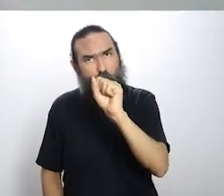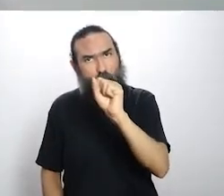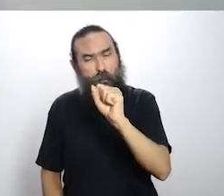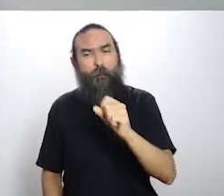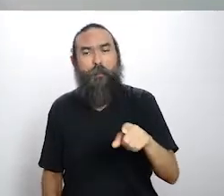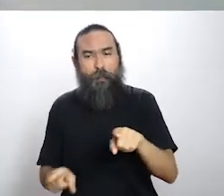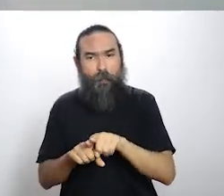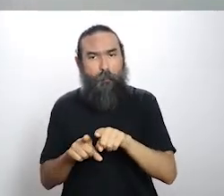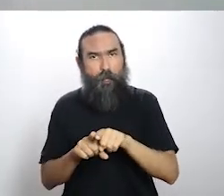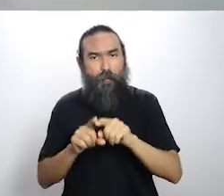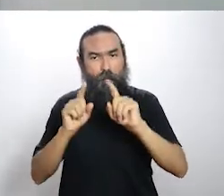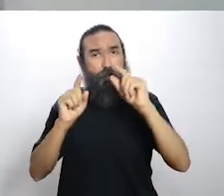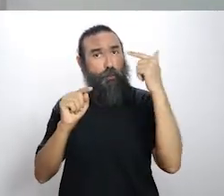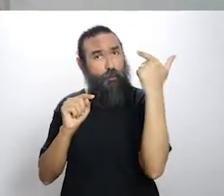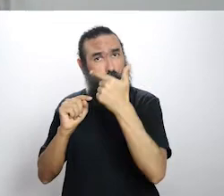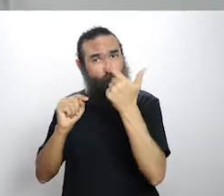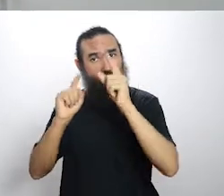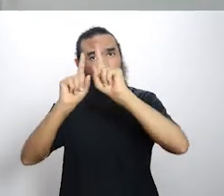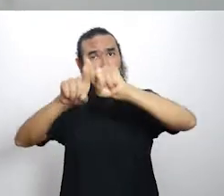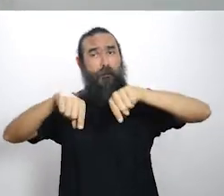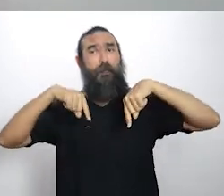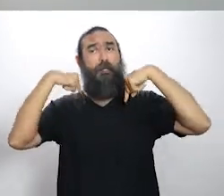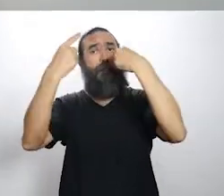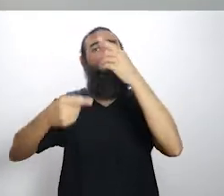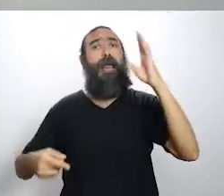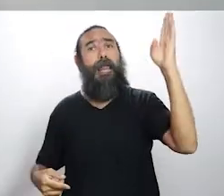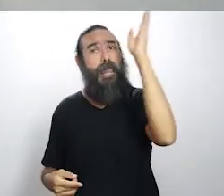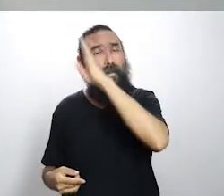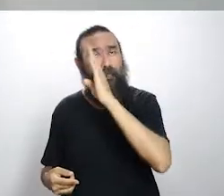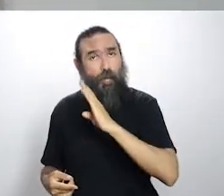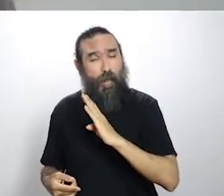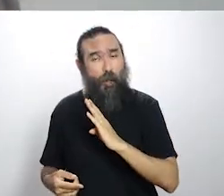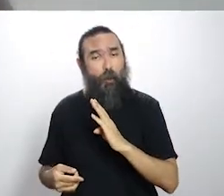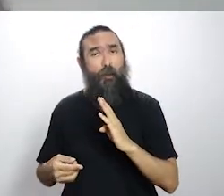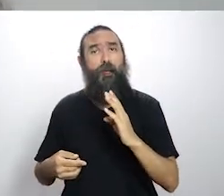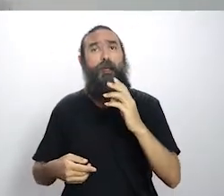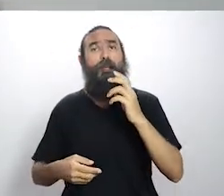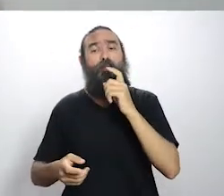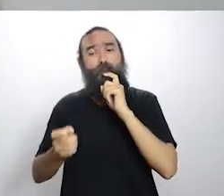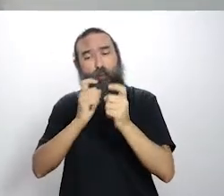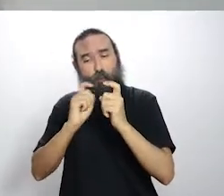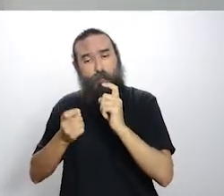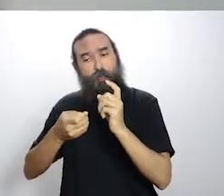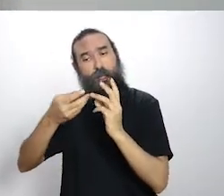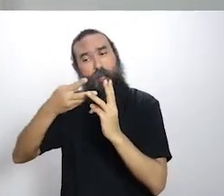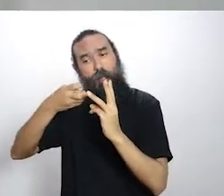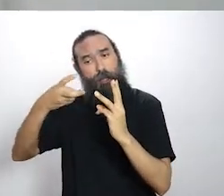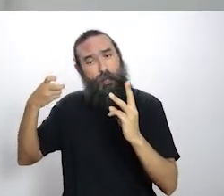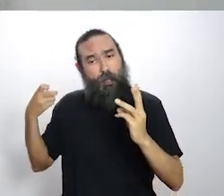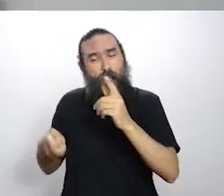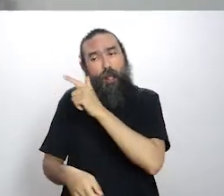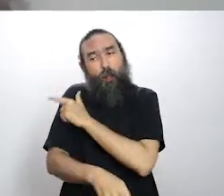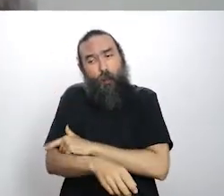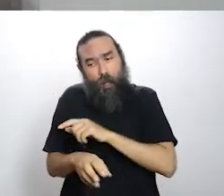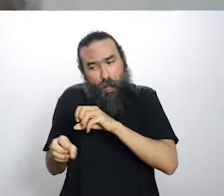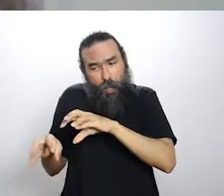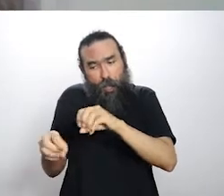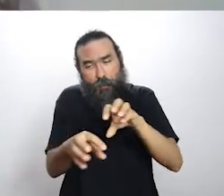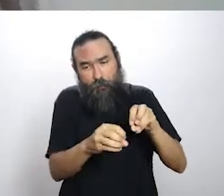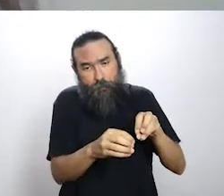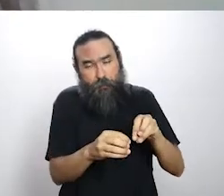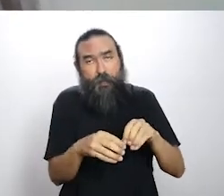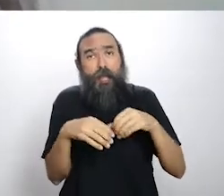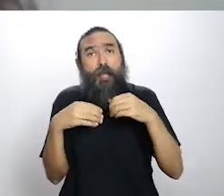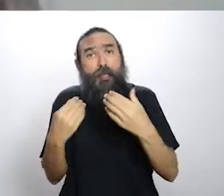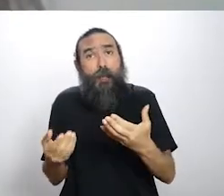2018, nós fizemos a segunda Conferência Nacional de Educação Escolar Indígena. E nessas conferências saíram